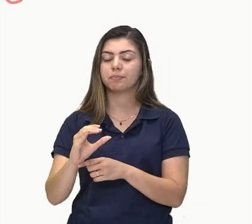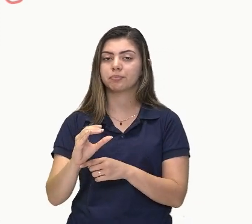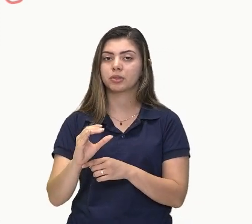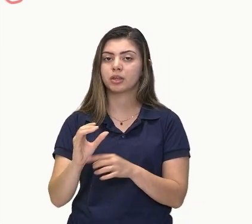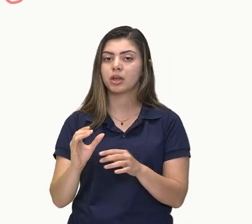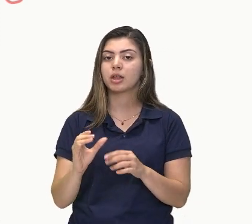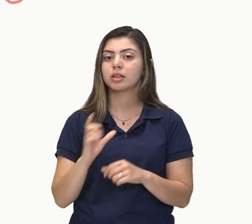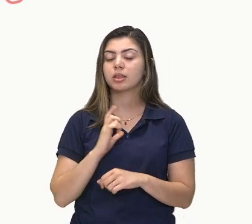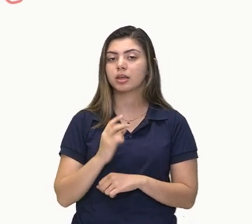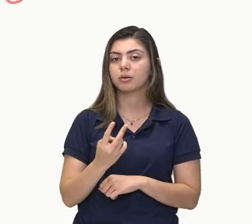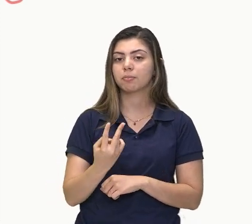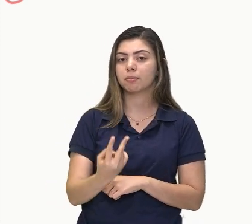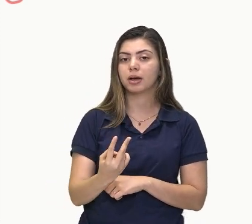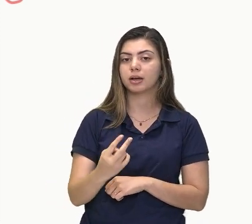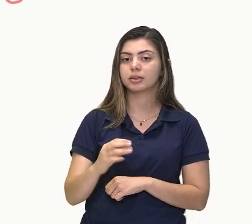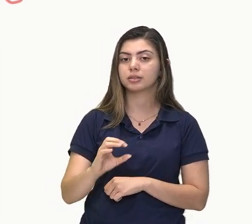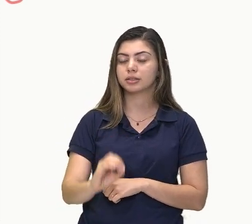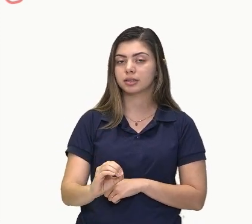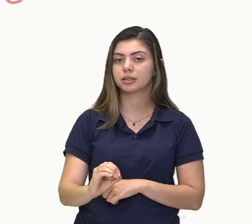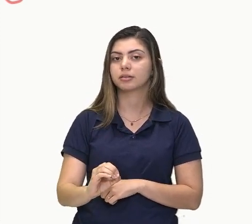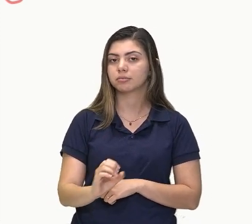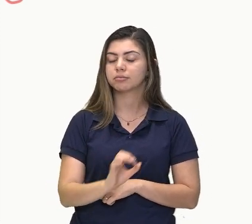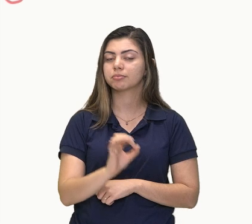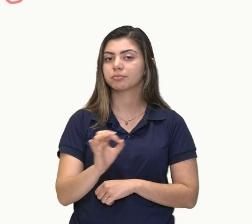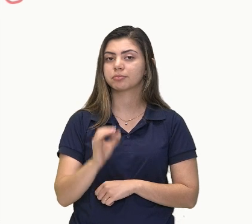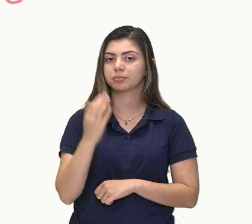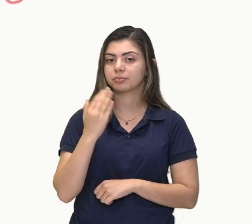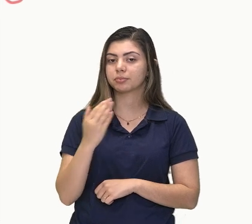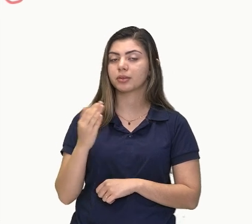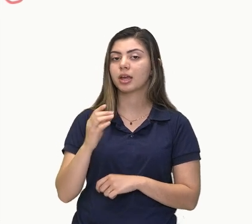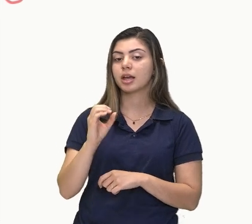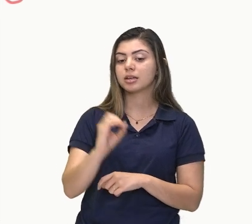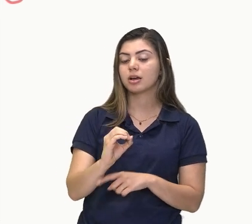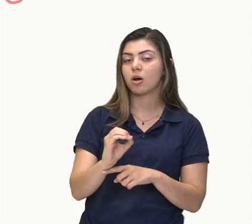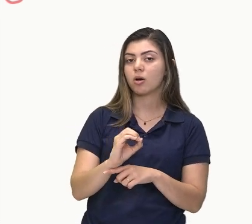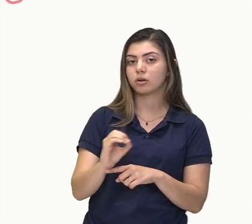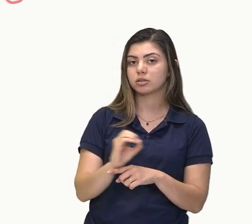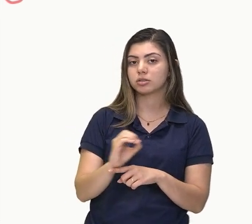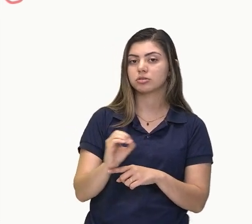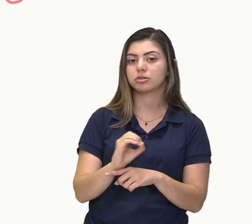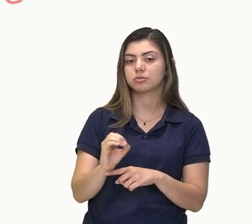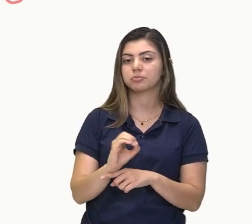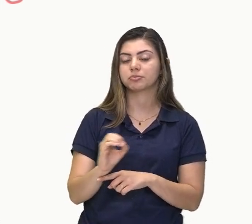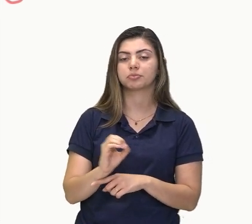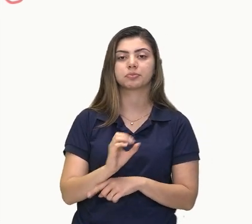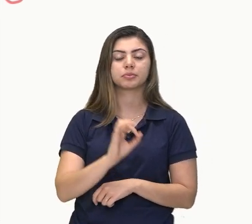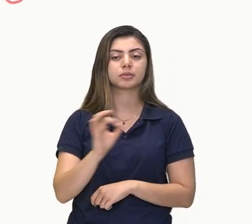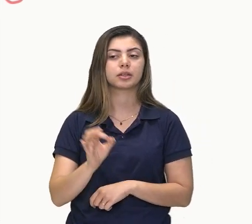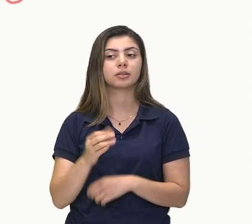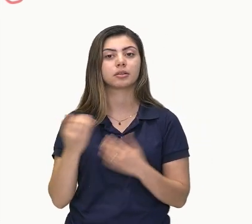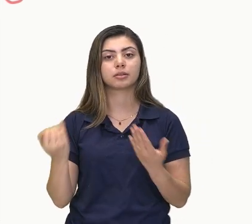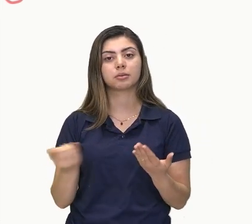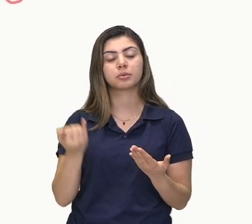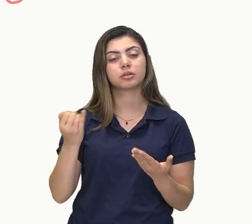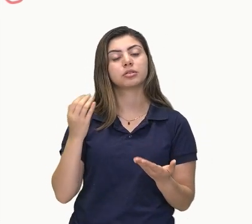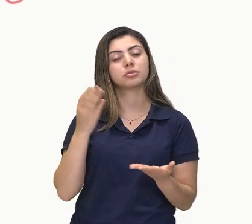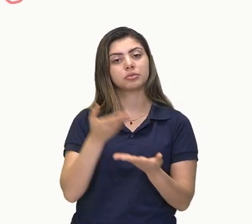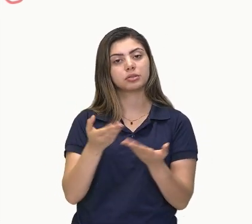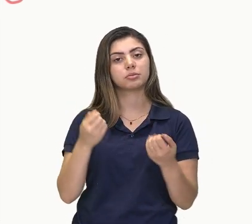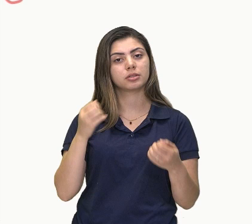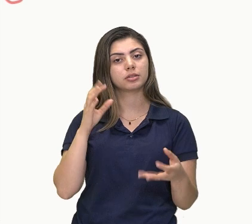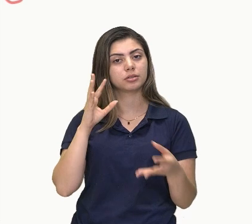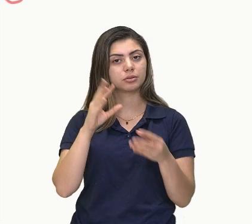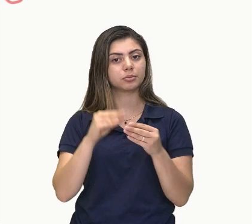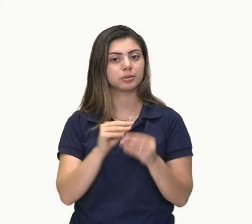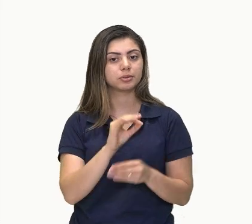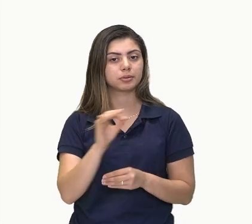a outros 2 carbonos que tem uma dupla com oxigênio, tá? Então, é importantíssimo você entender isso. Vamos